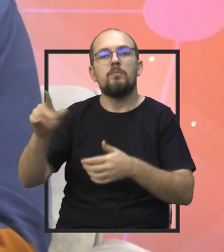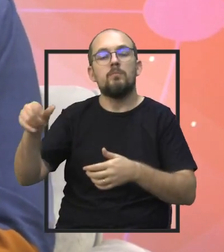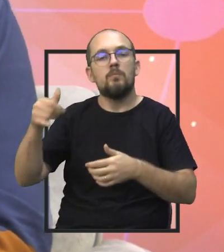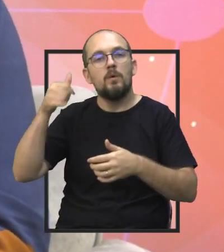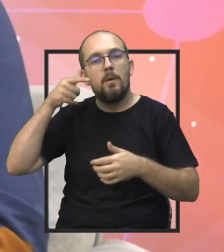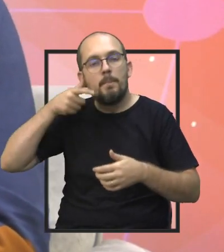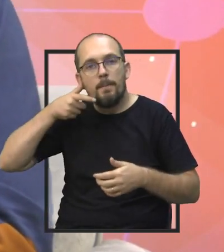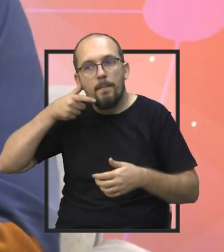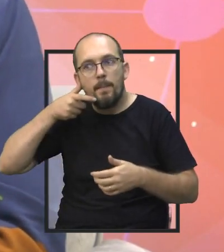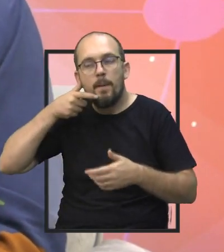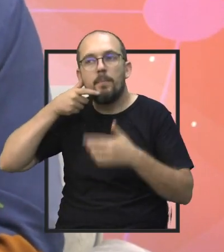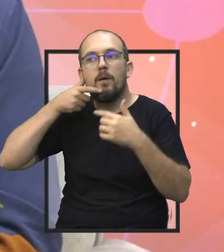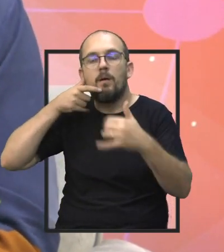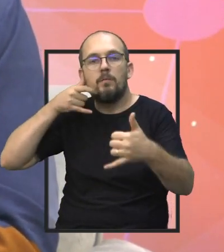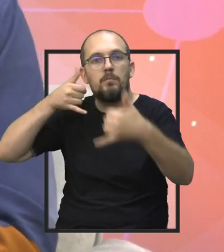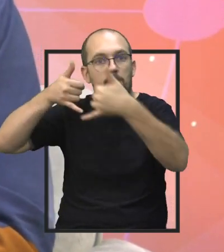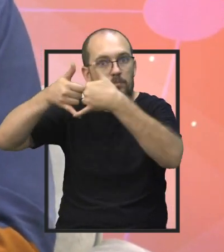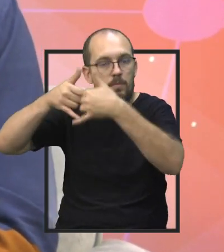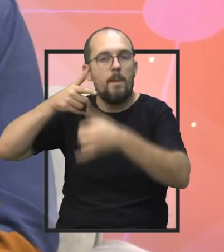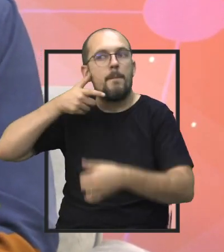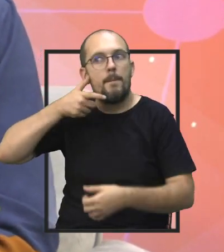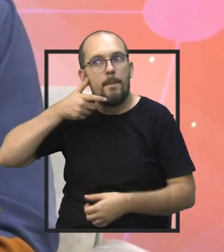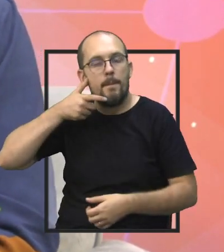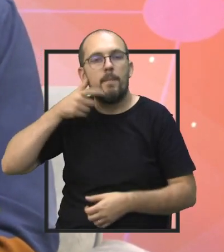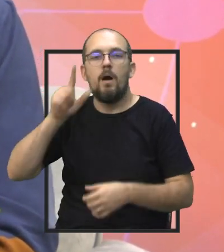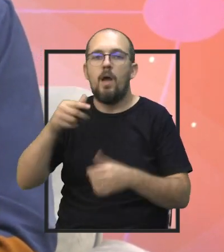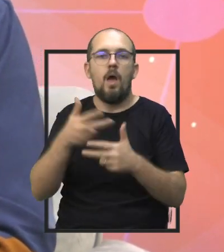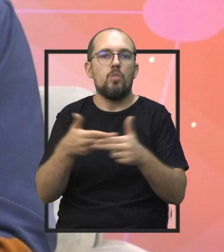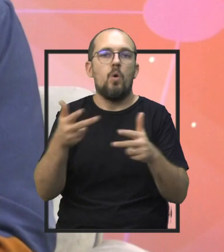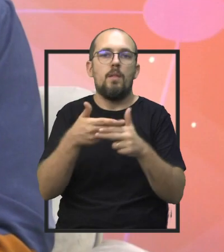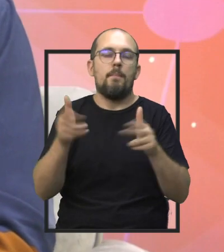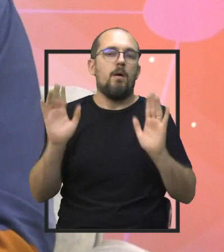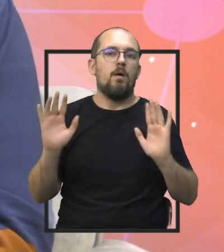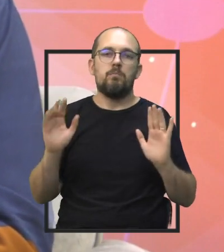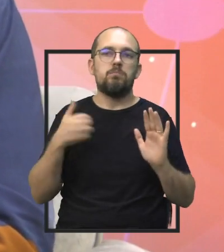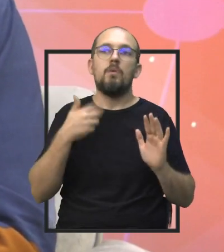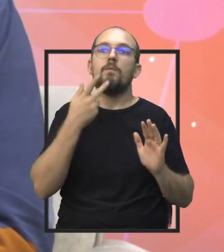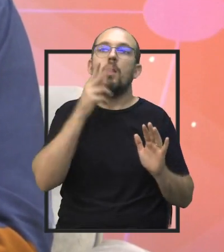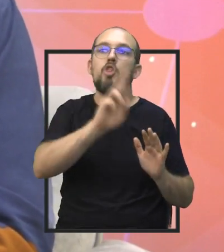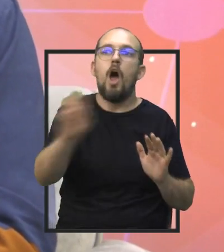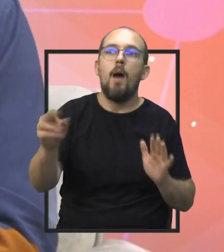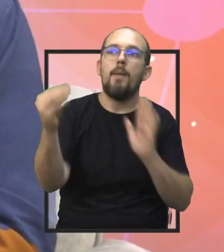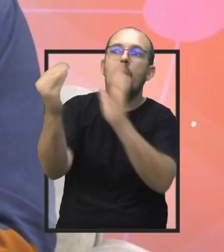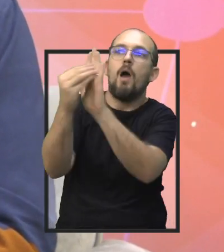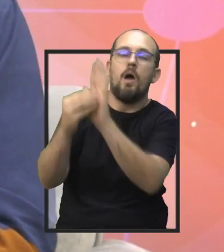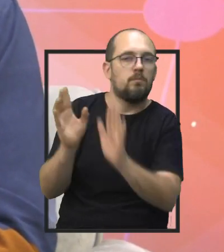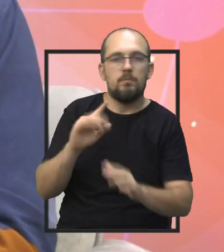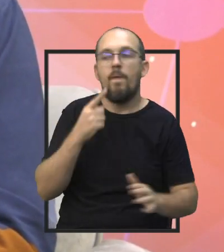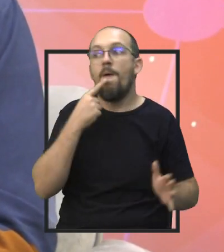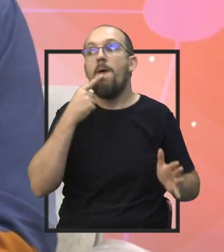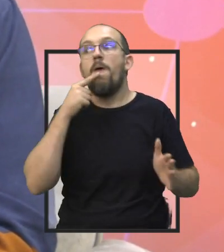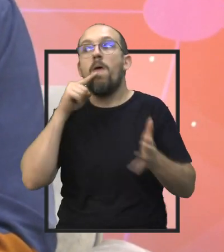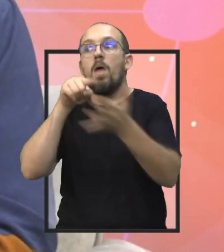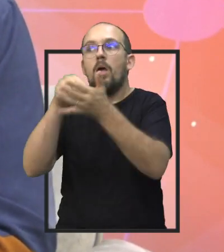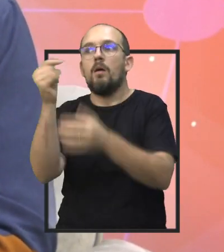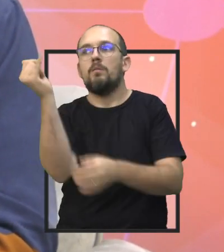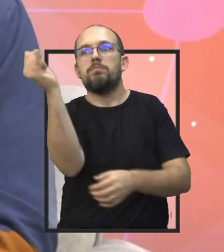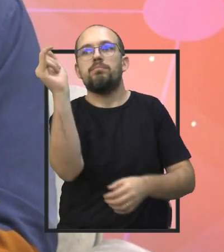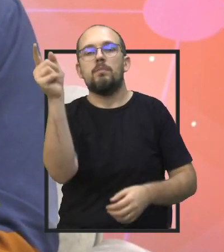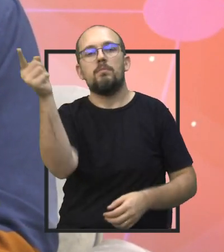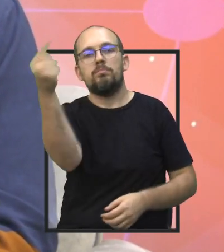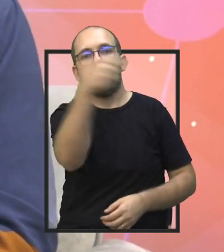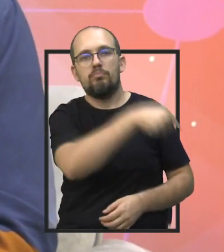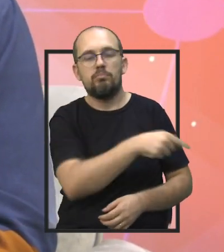Da proteção da denúncia, que é uma denúncia efetivamente anônima, mas que ela tem um